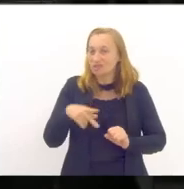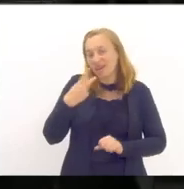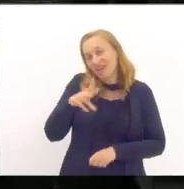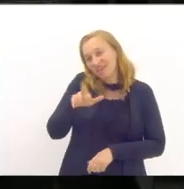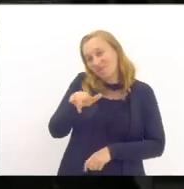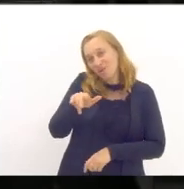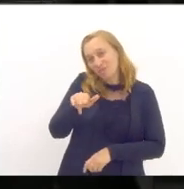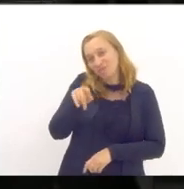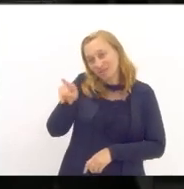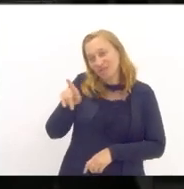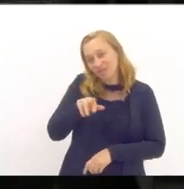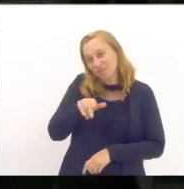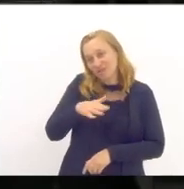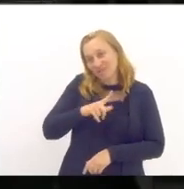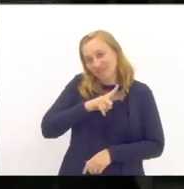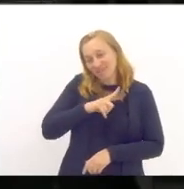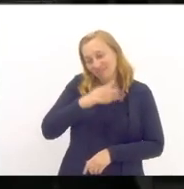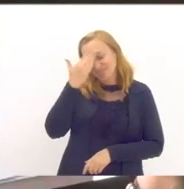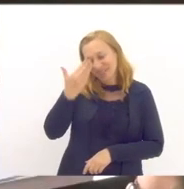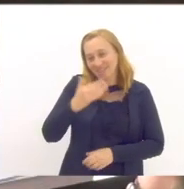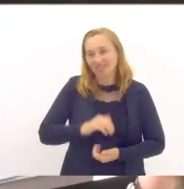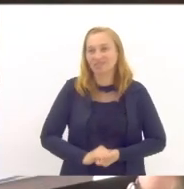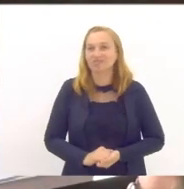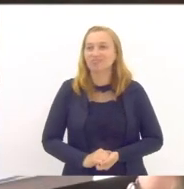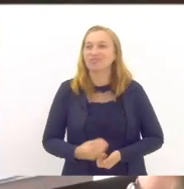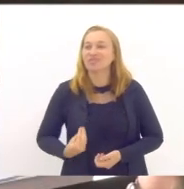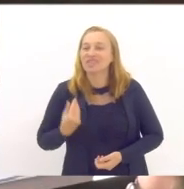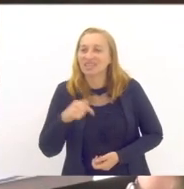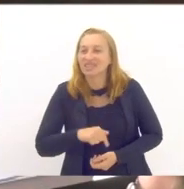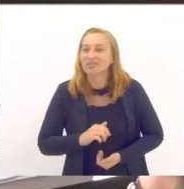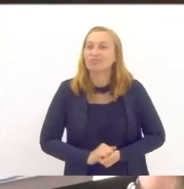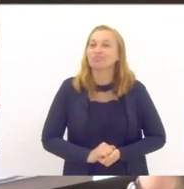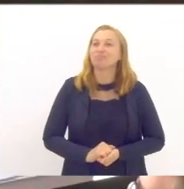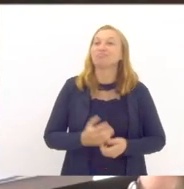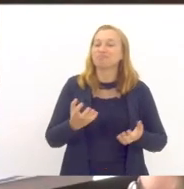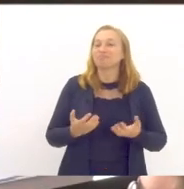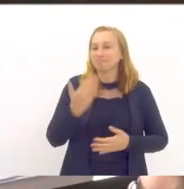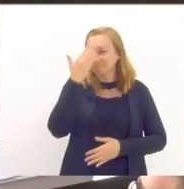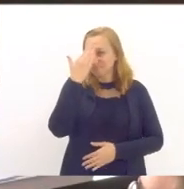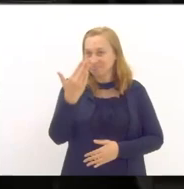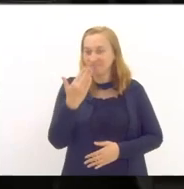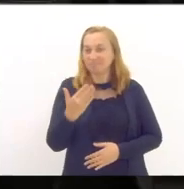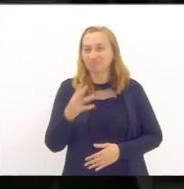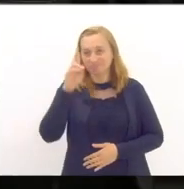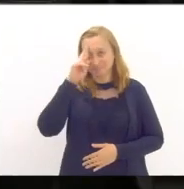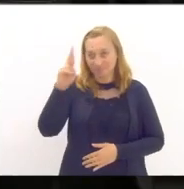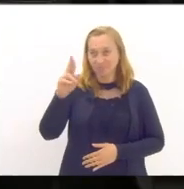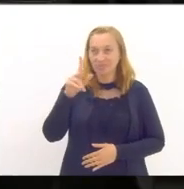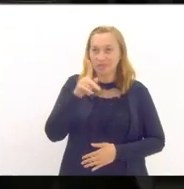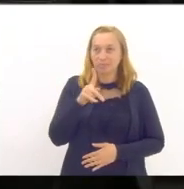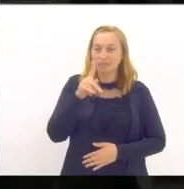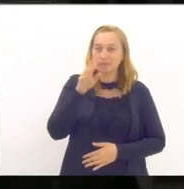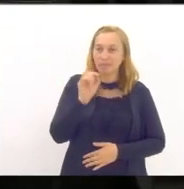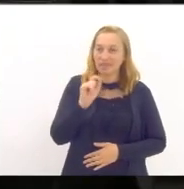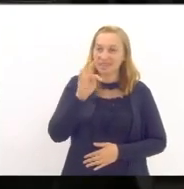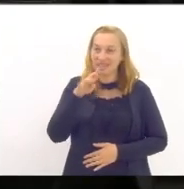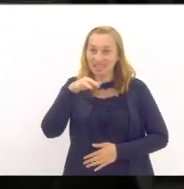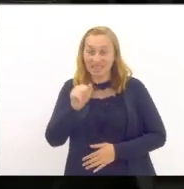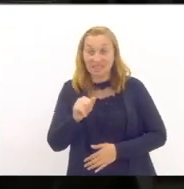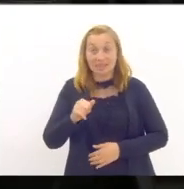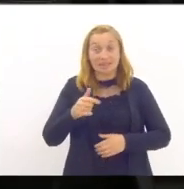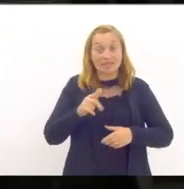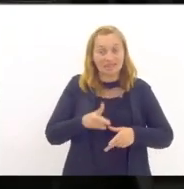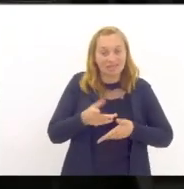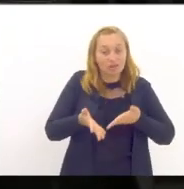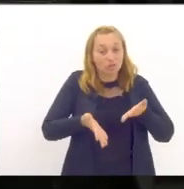irmão. Você é um irmão que eu tenho. Obrigado por estar aqui. Queria agradecer a minha chefe, Patrícia Andrade, sempre